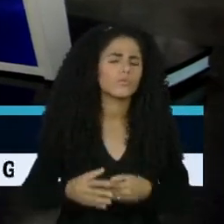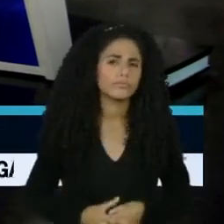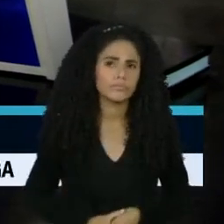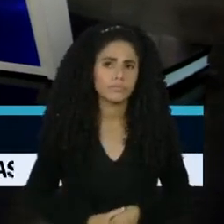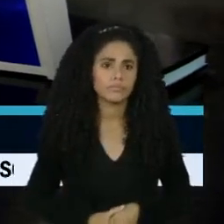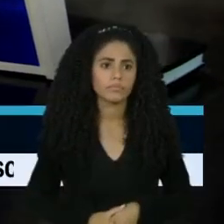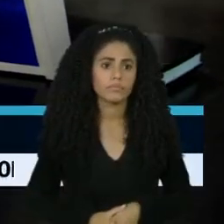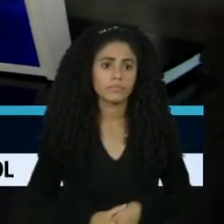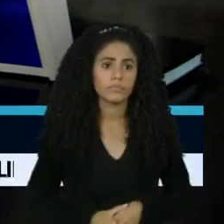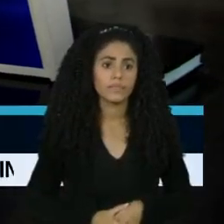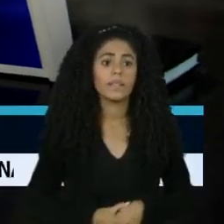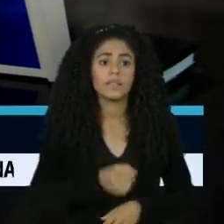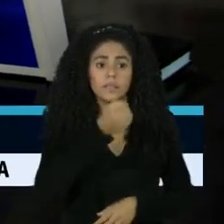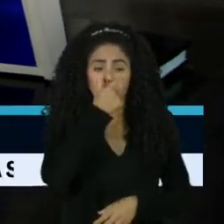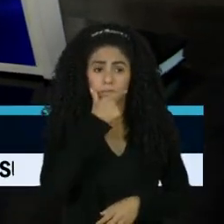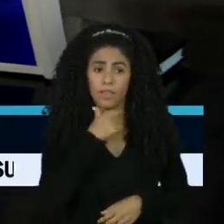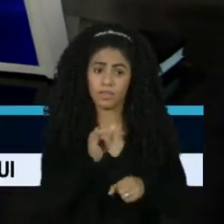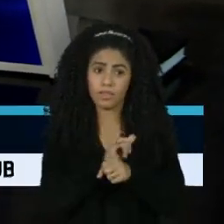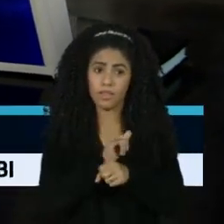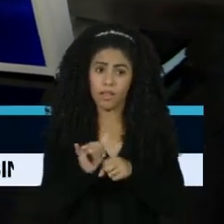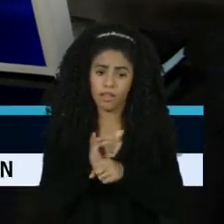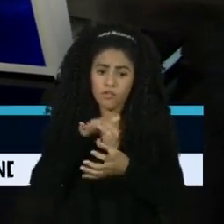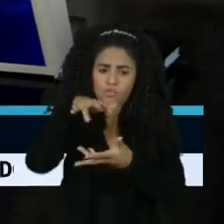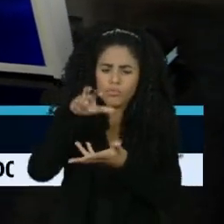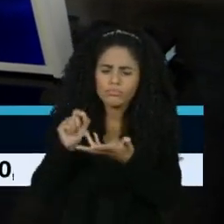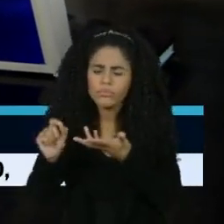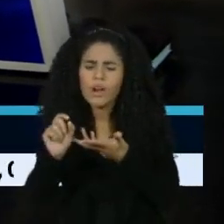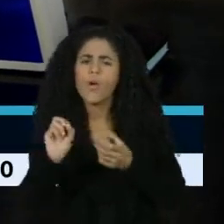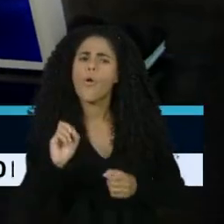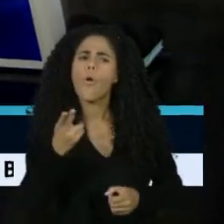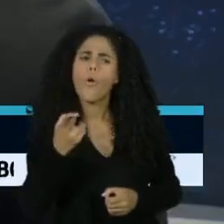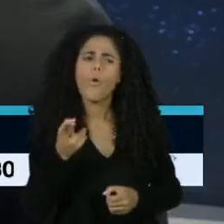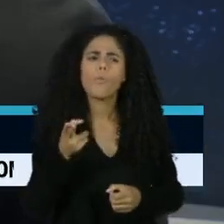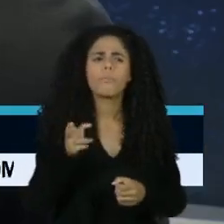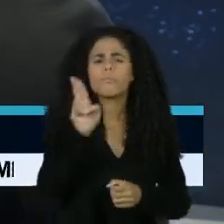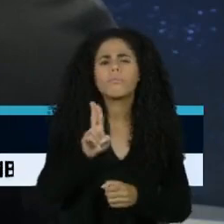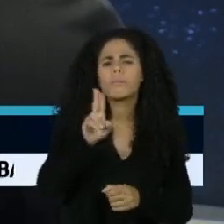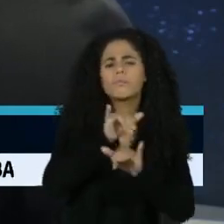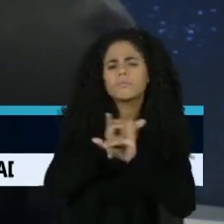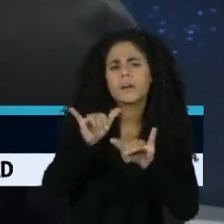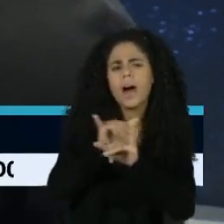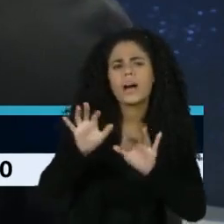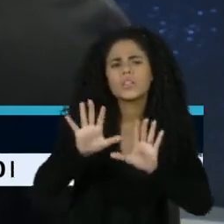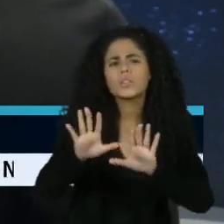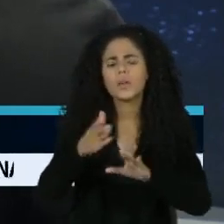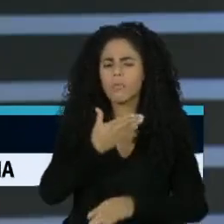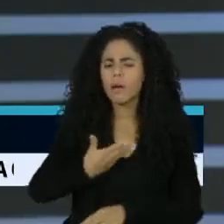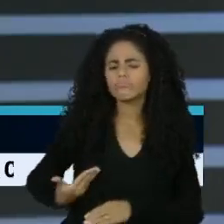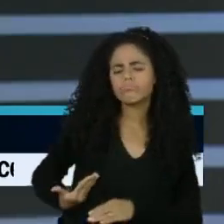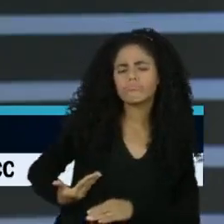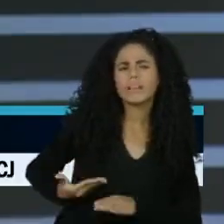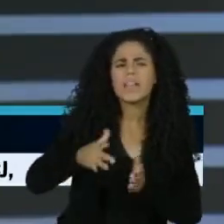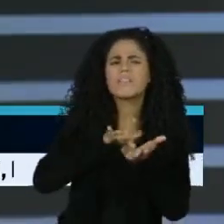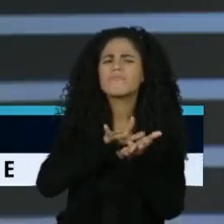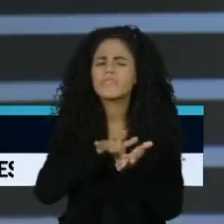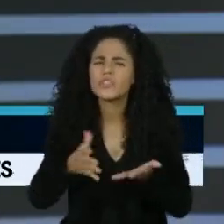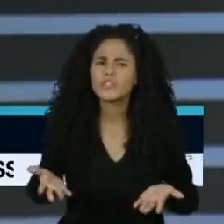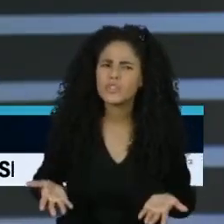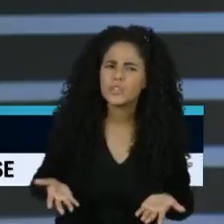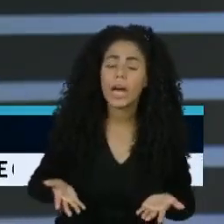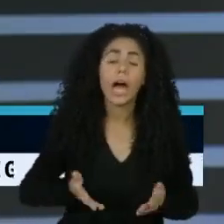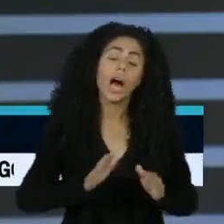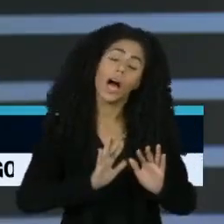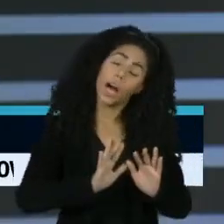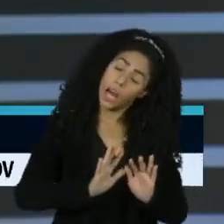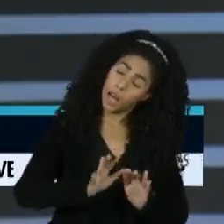já está com amor é isso mesmo estratégia mundial ou uma desculpa por Geral do WhatsApp para ficar bem com o governo brasileiro desculpa Cordel do WhatsApp fica